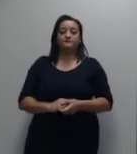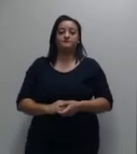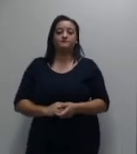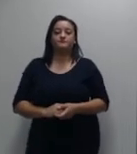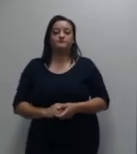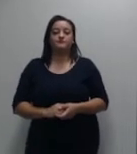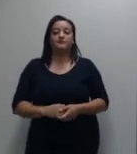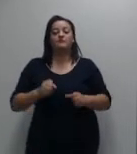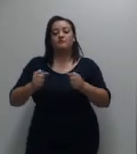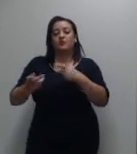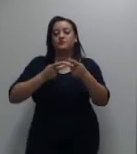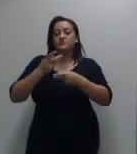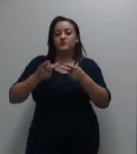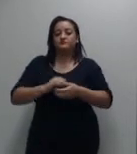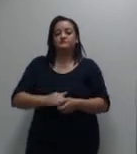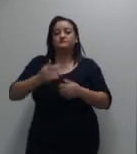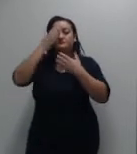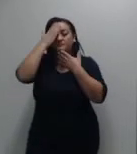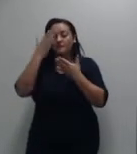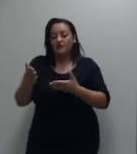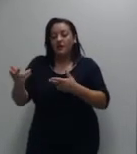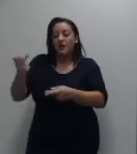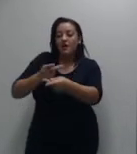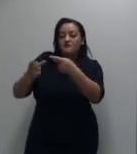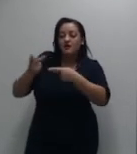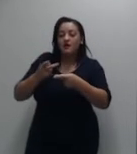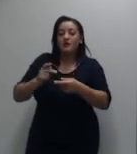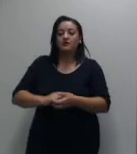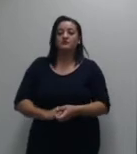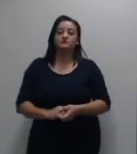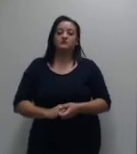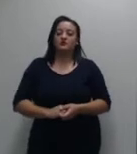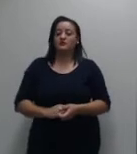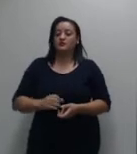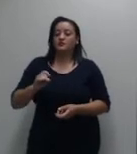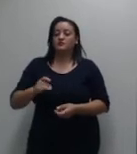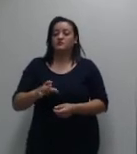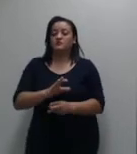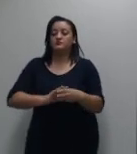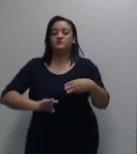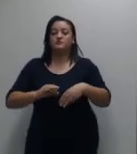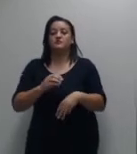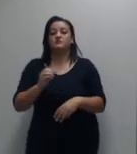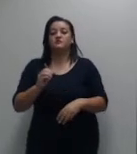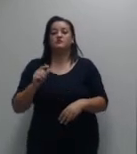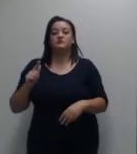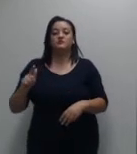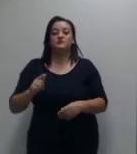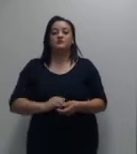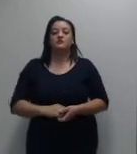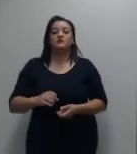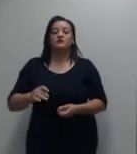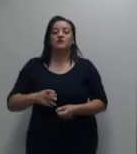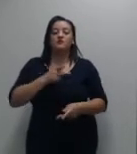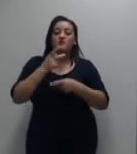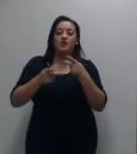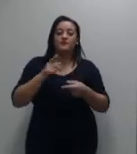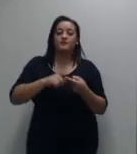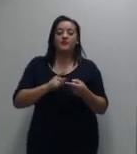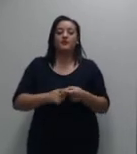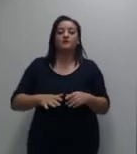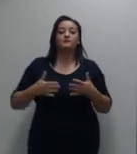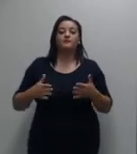palavra agradeço a vossa excelência' Apenas me disse ontem eu aprendi com vou só adiantar porque quando a gente